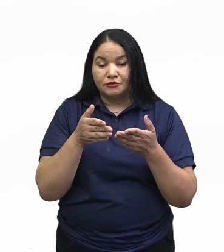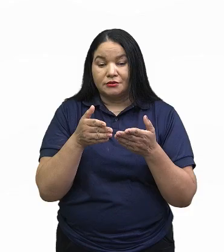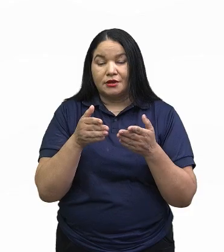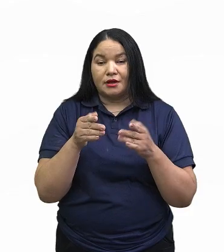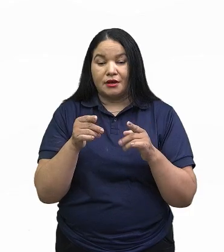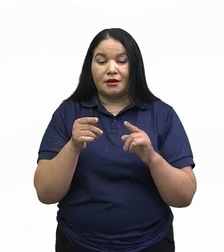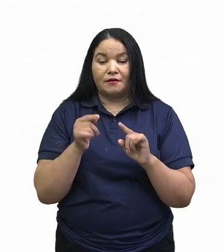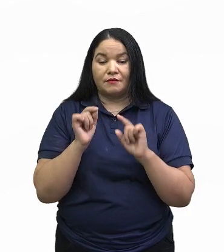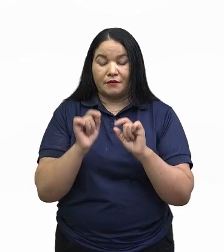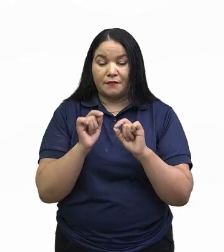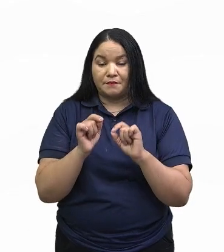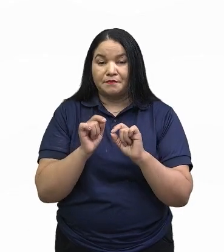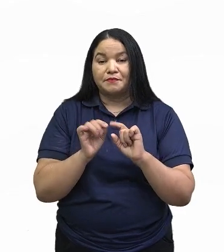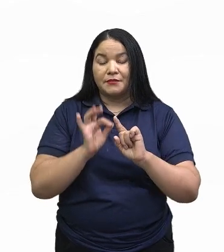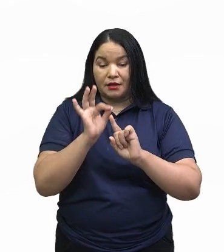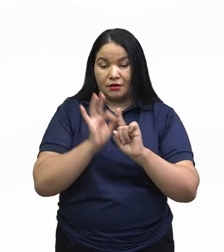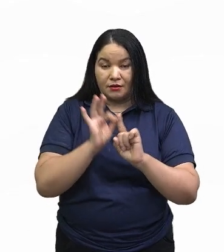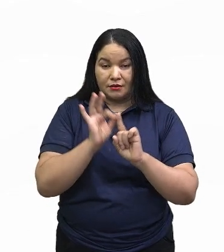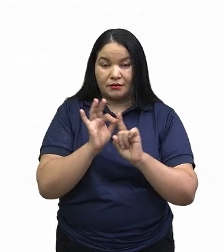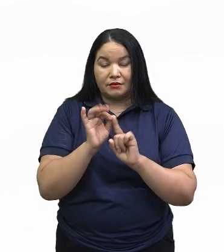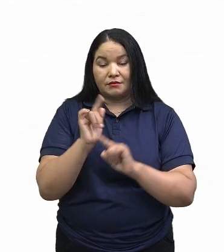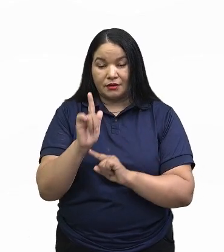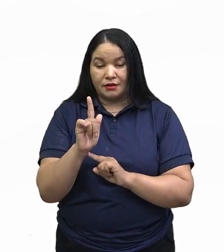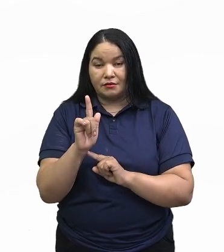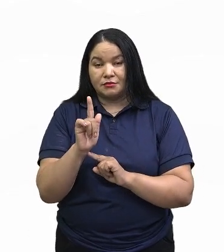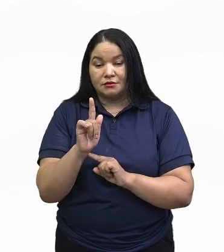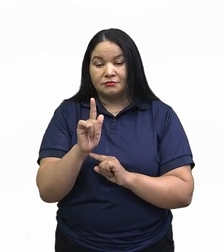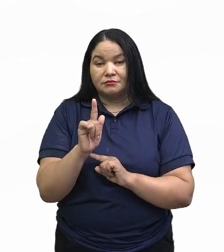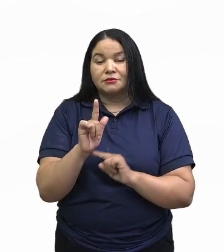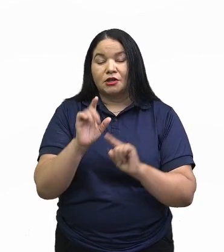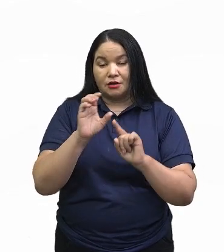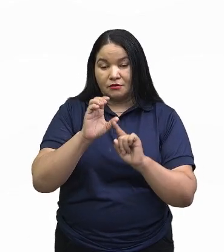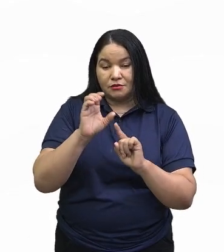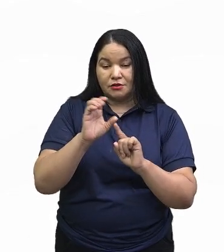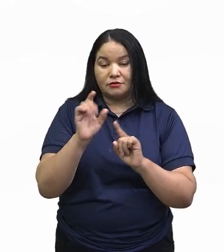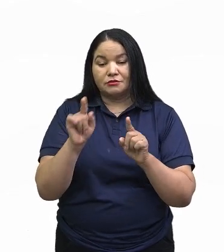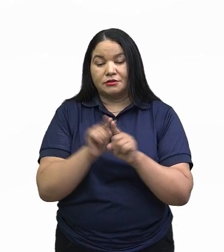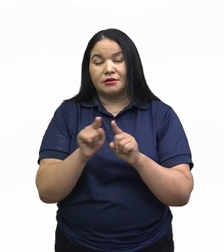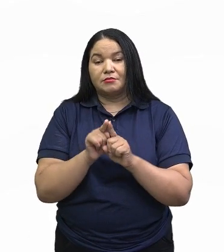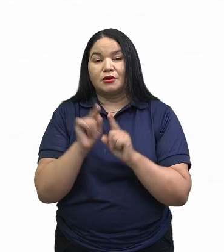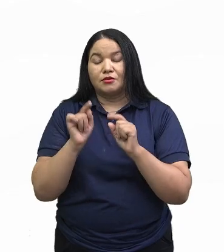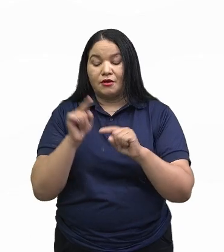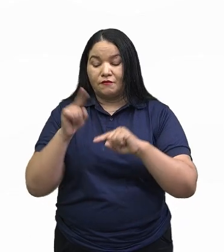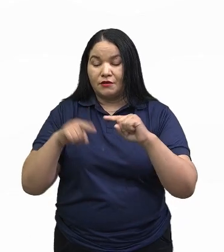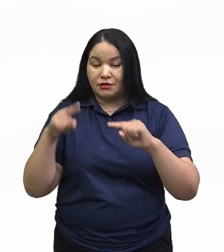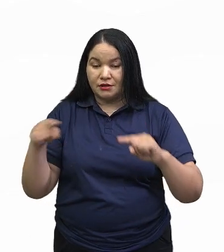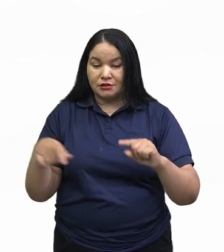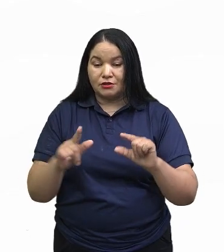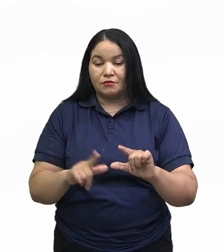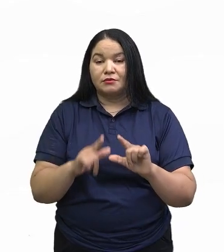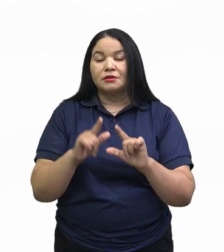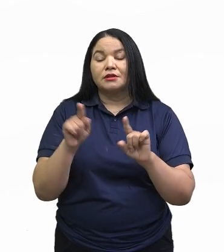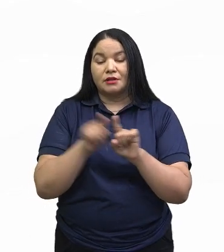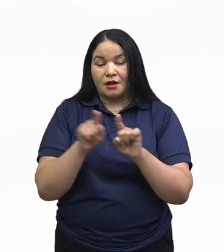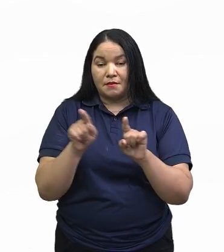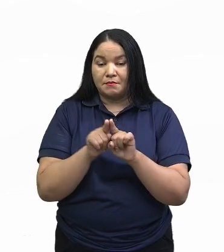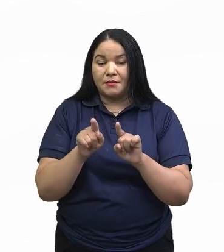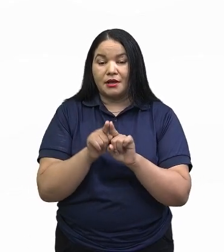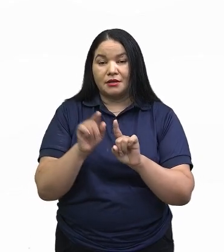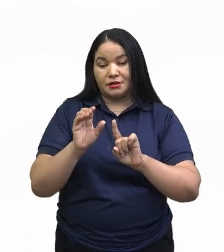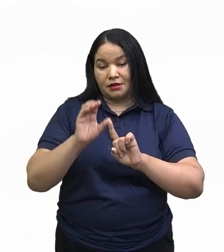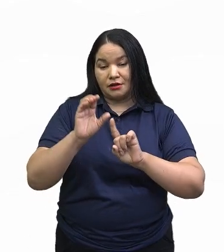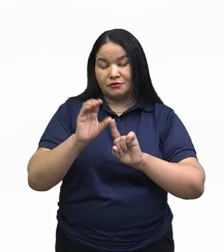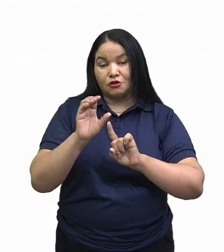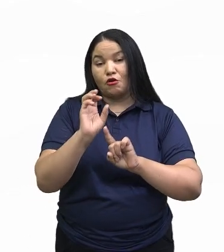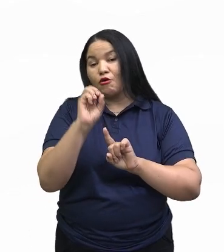por grama a grau Celsius, só a unidade usual, e a variação de temperatura medida em graus Celsius ou ainda